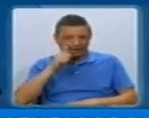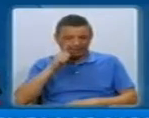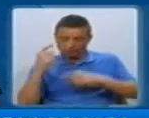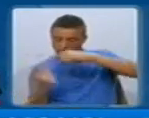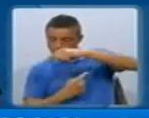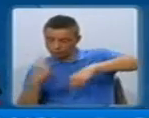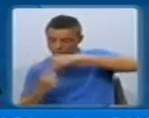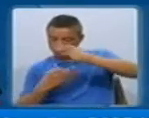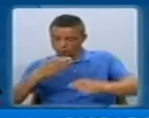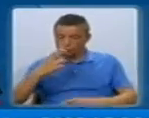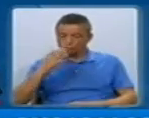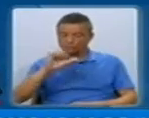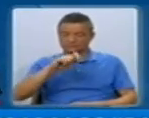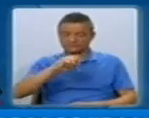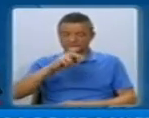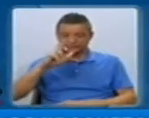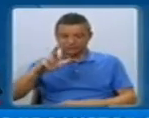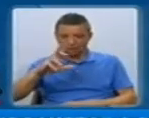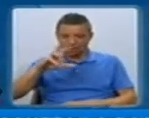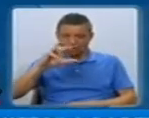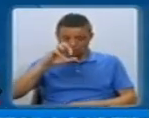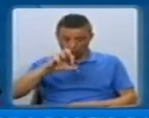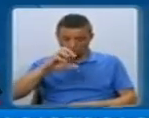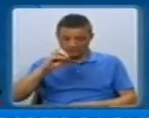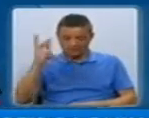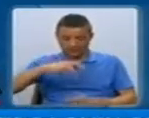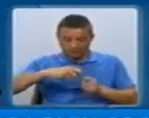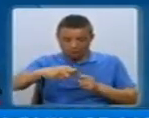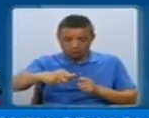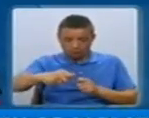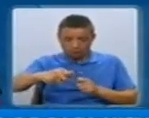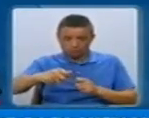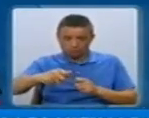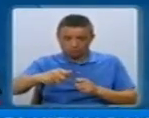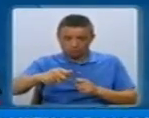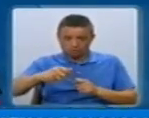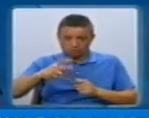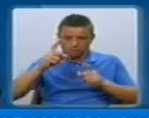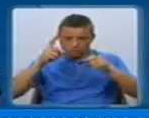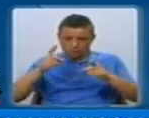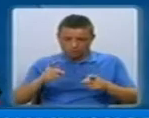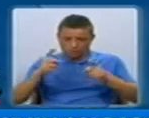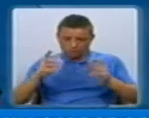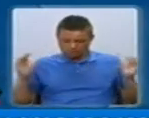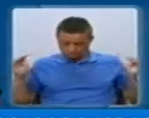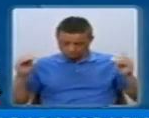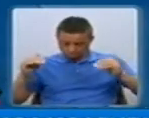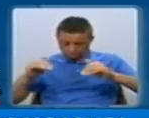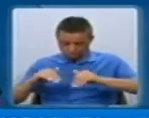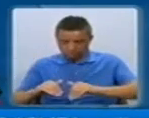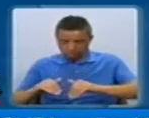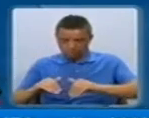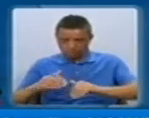do pulsar. A cerca de 80 km do pulsar acontece uma coisa interessantíssima. A matéria começa a cair em direção